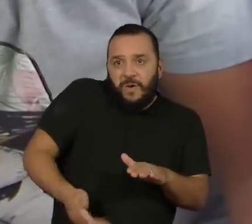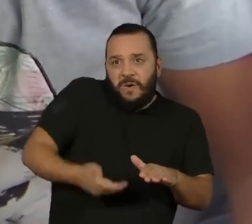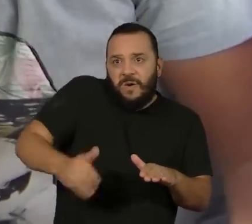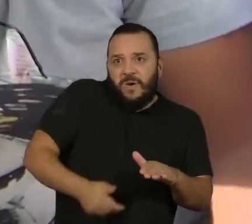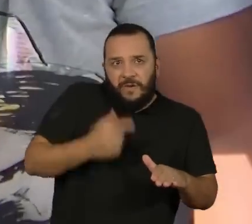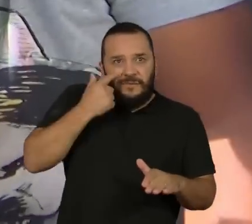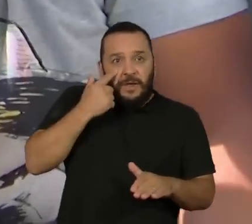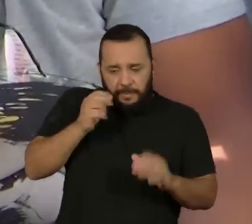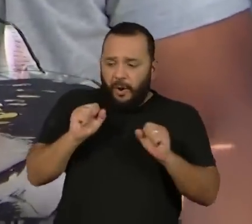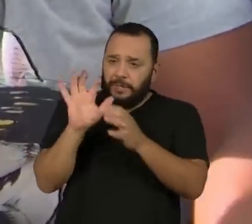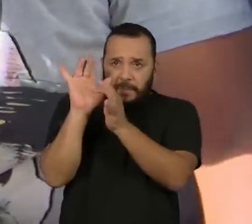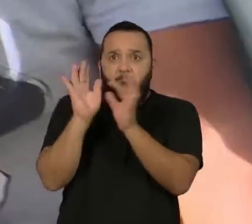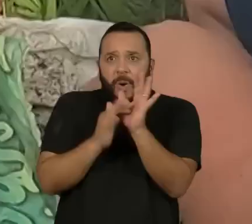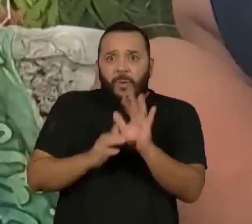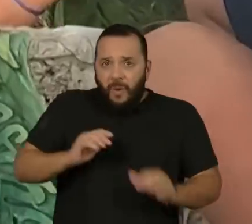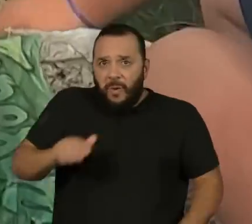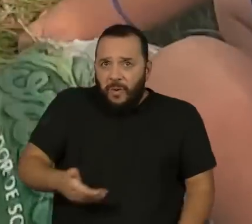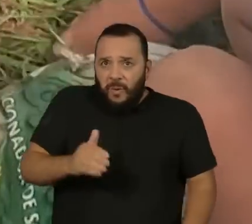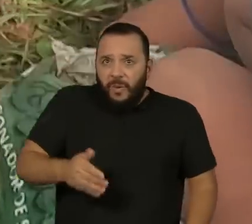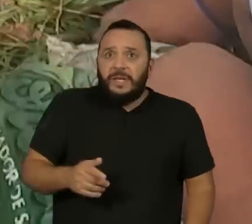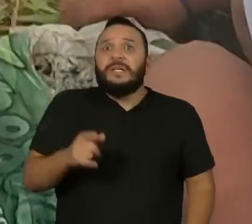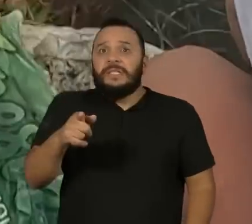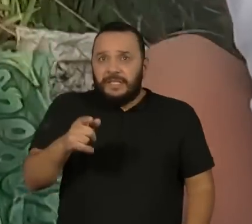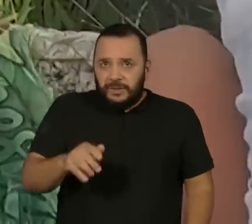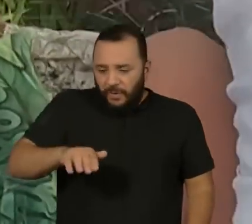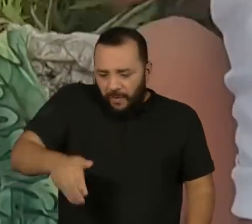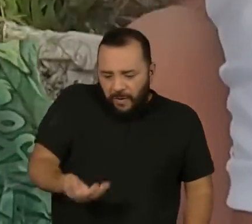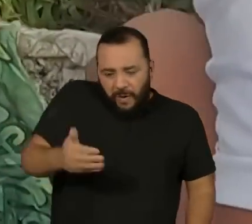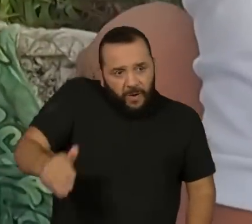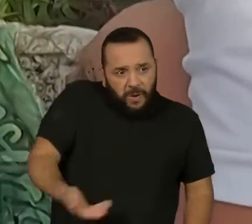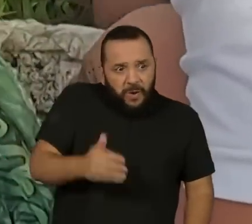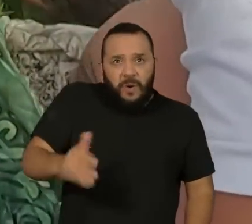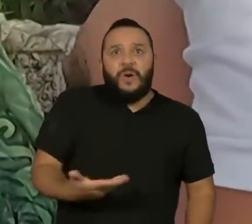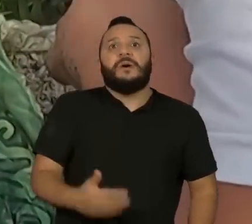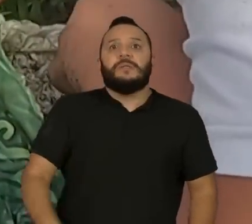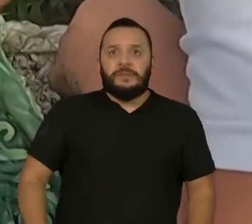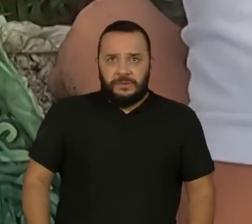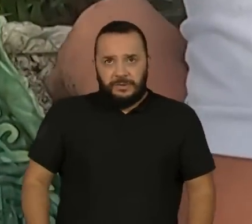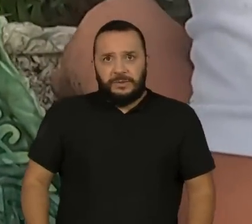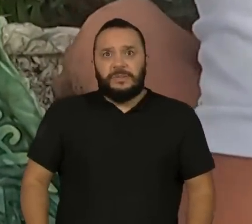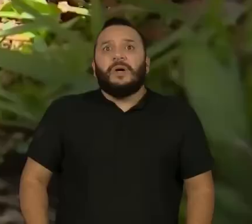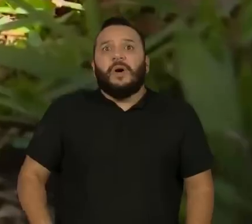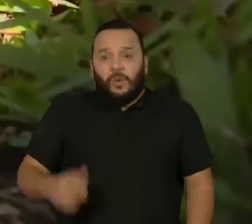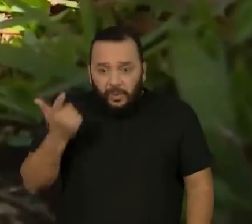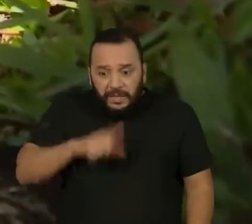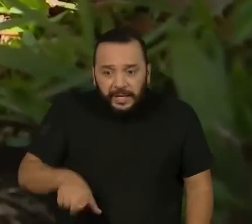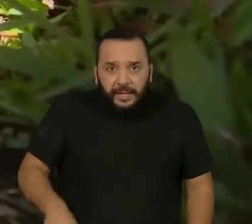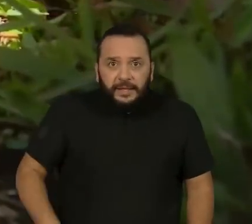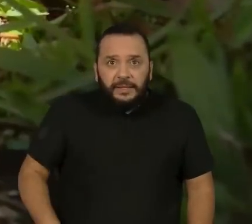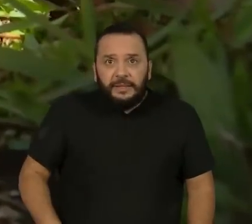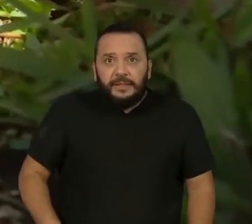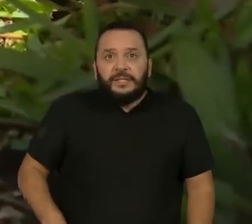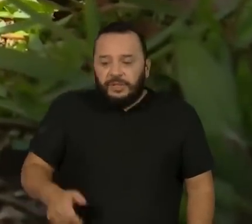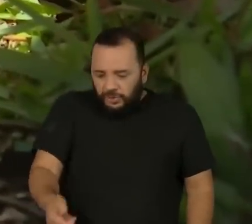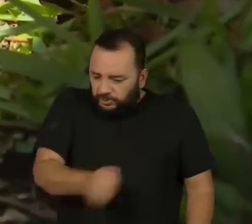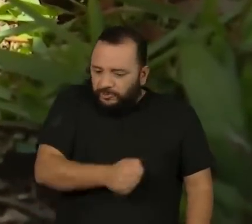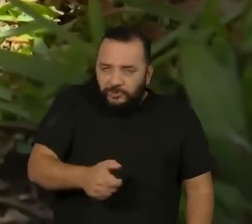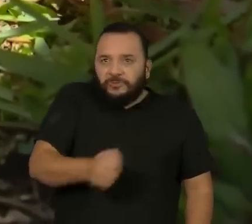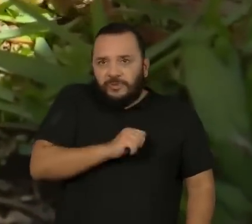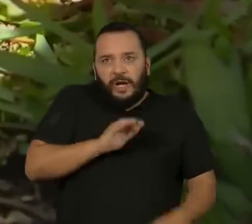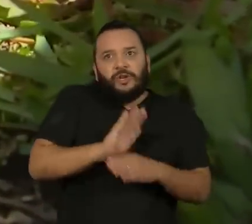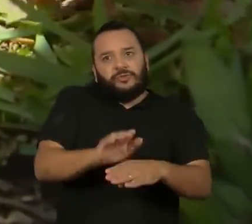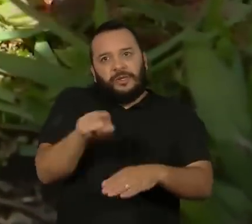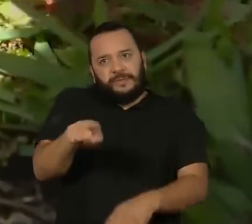ser com a mão mesmo. Para ela ir bem no cantinho. Assim, ó. Isso. Consegue? Assim, ó. Vou te ajudar